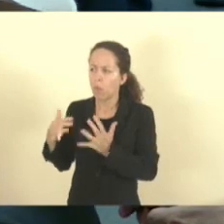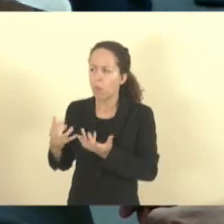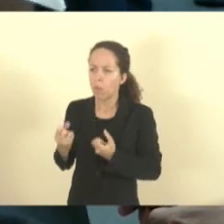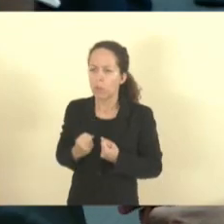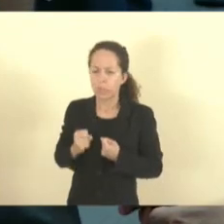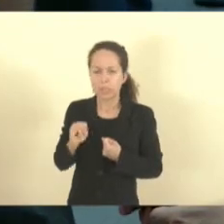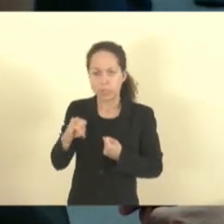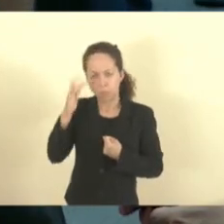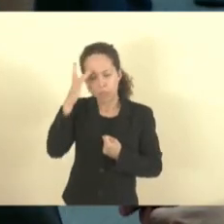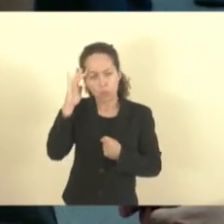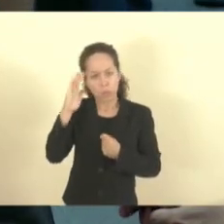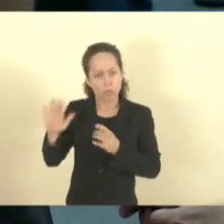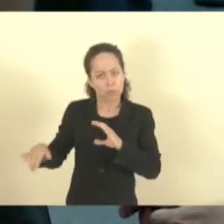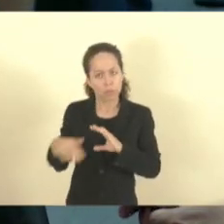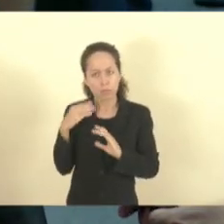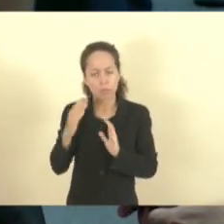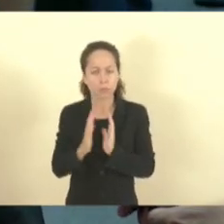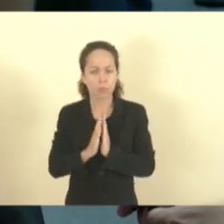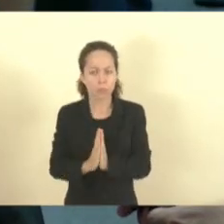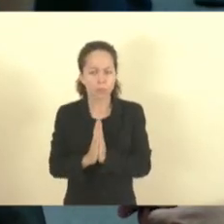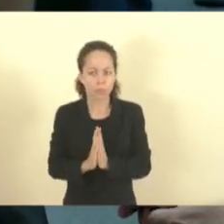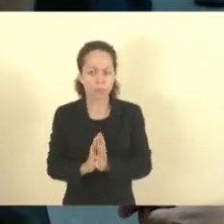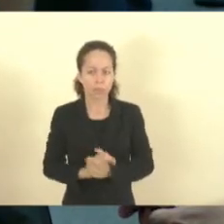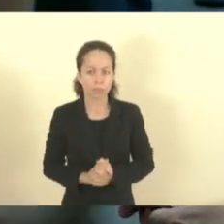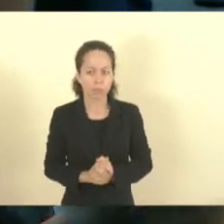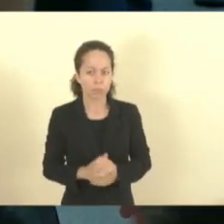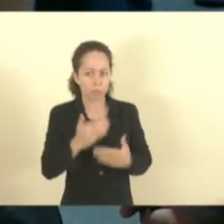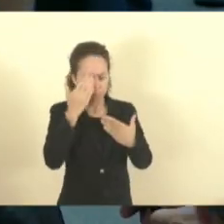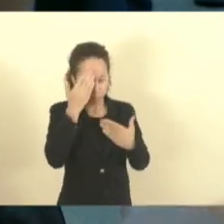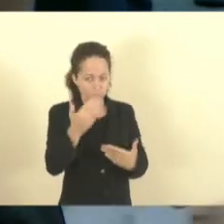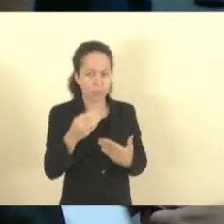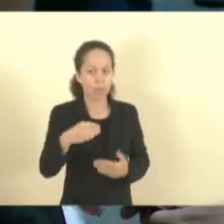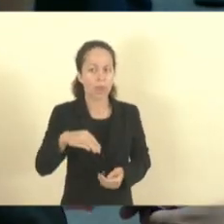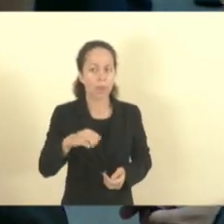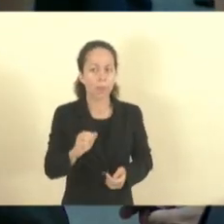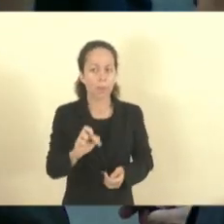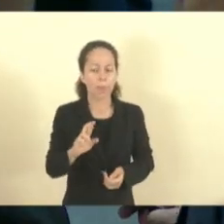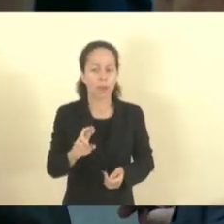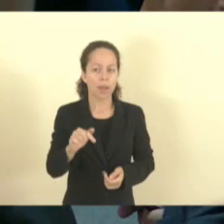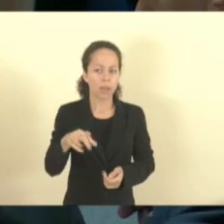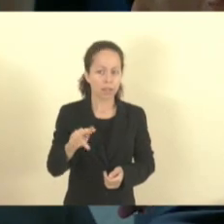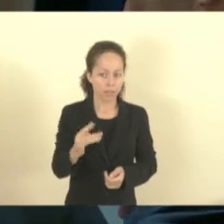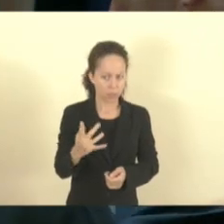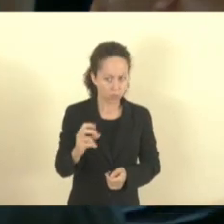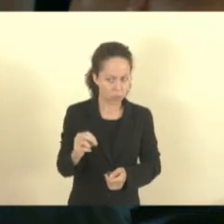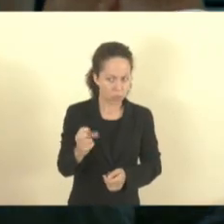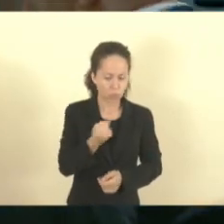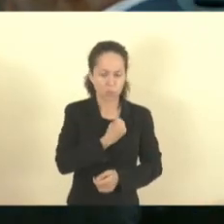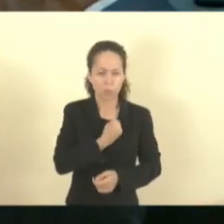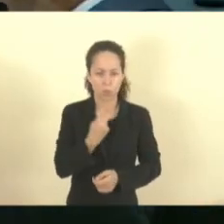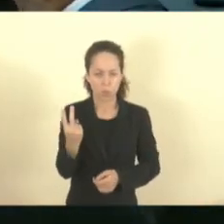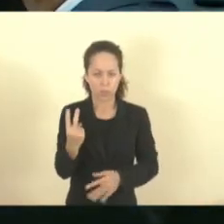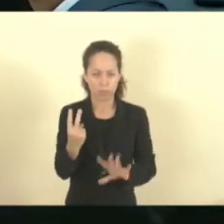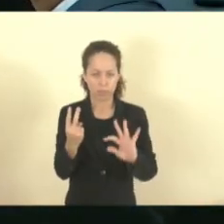puder trazer rapidamente aqui Marquinhos, o projeto. Marquinhos já está atendendo vocês. Obrigado, Marquinhos. Muito obrigado. Item 2.